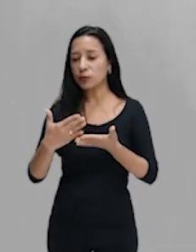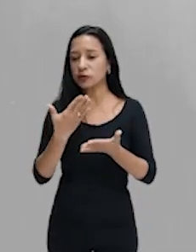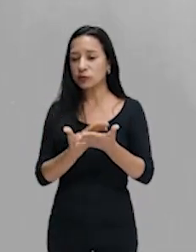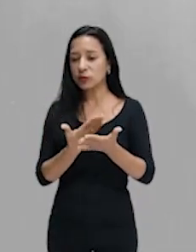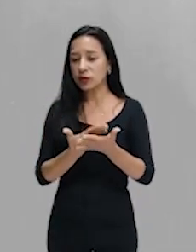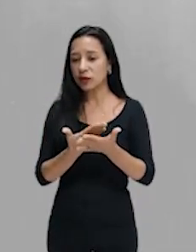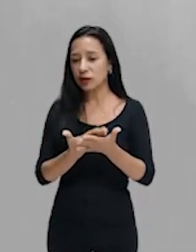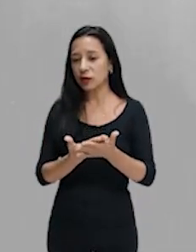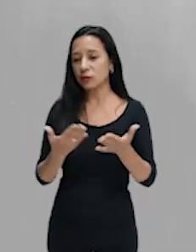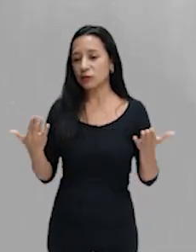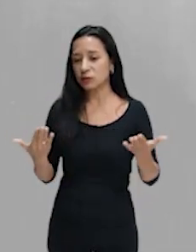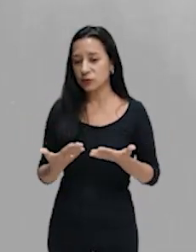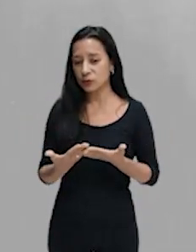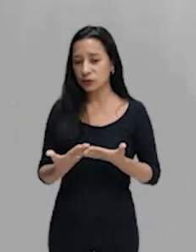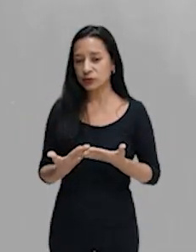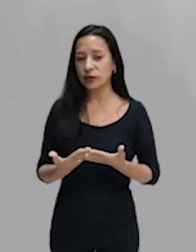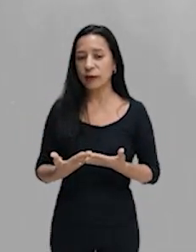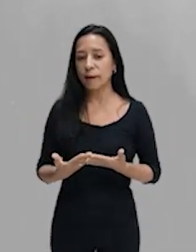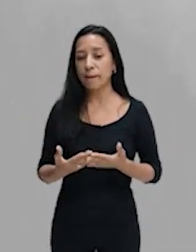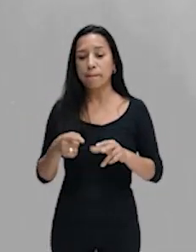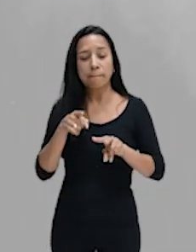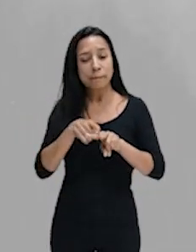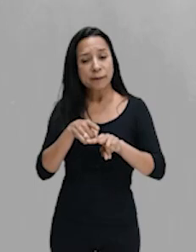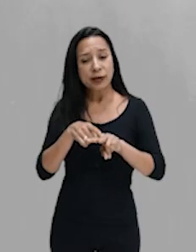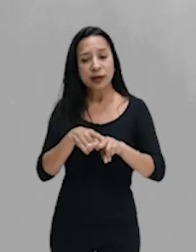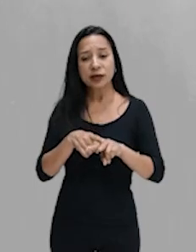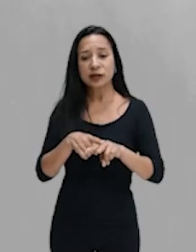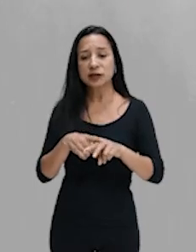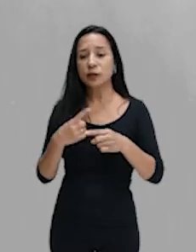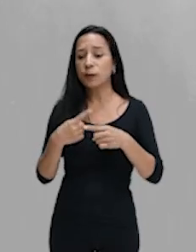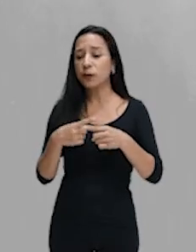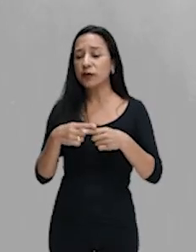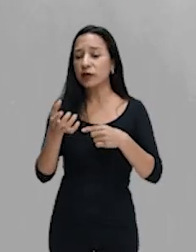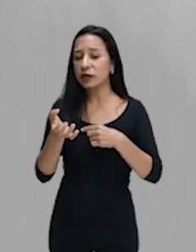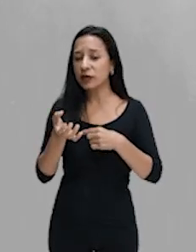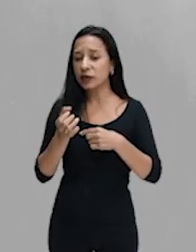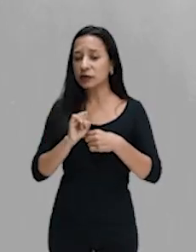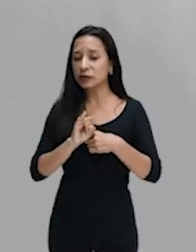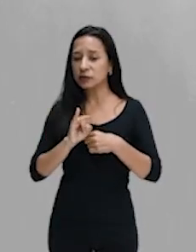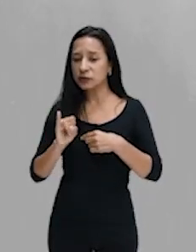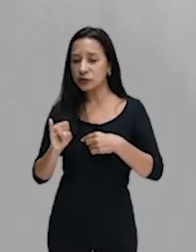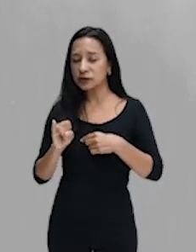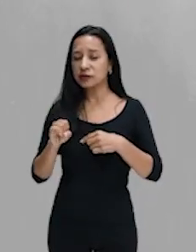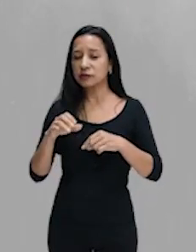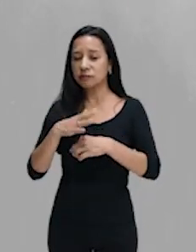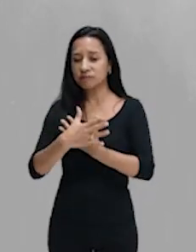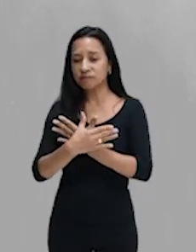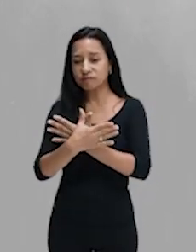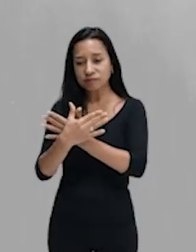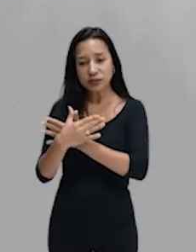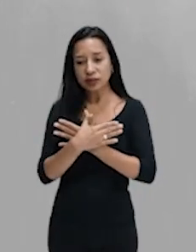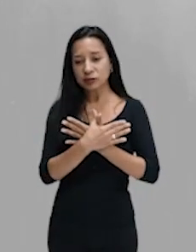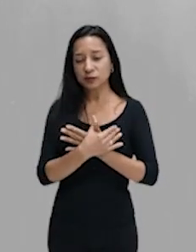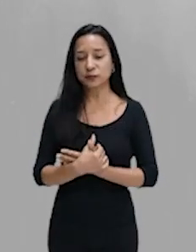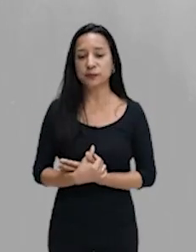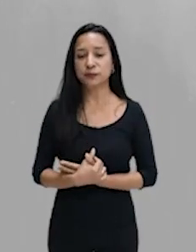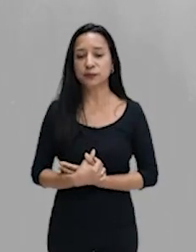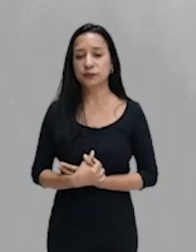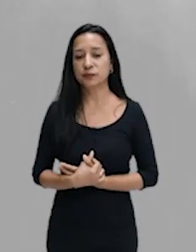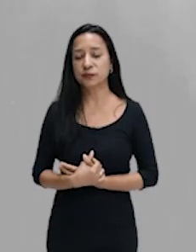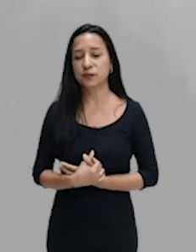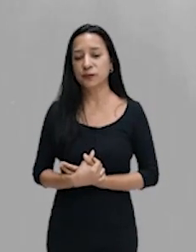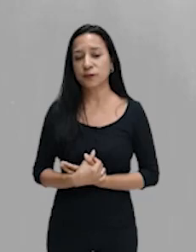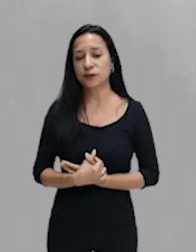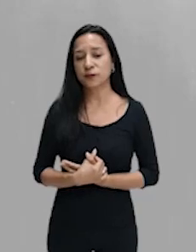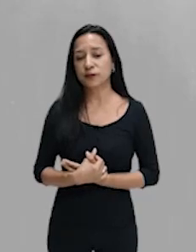13 de julho de 1954, aos 47 anos, no México, por embolia pulmonar. O